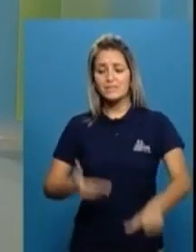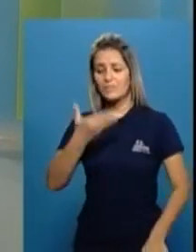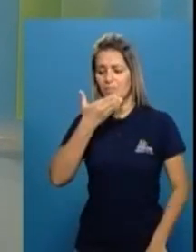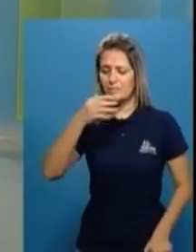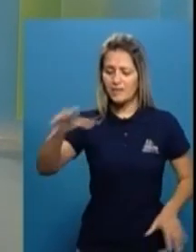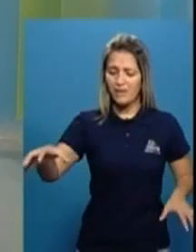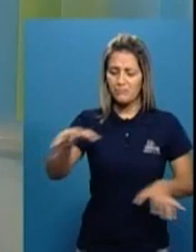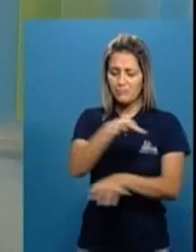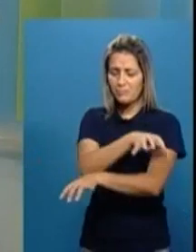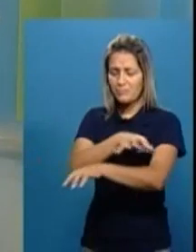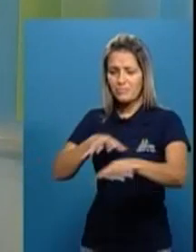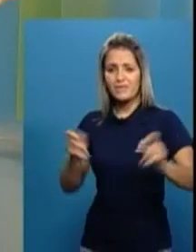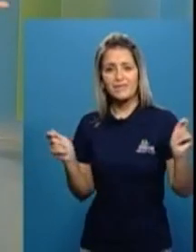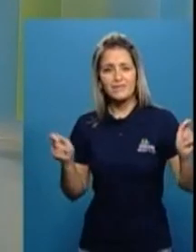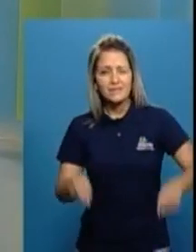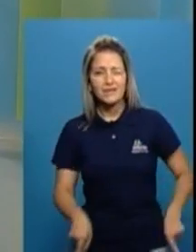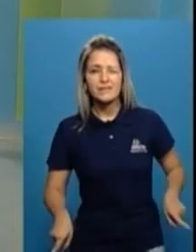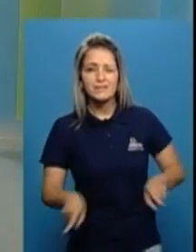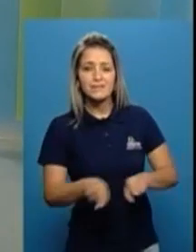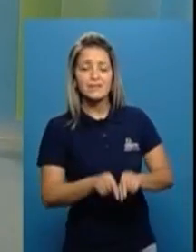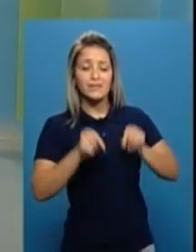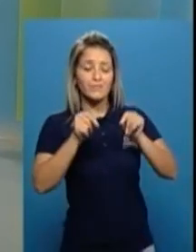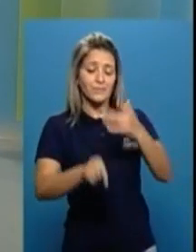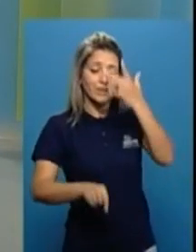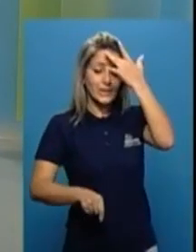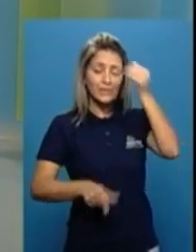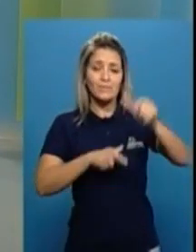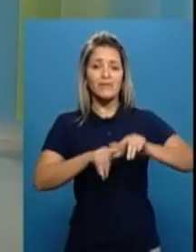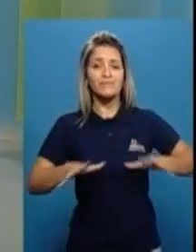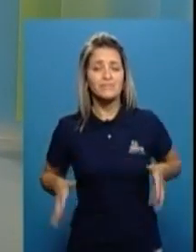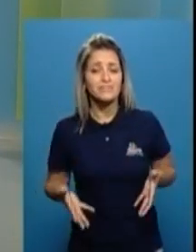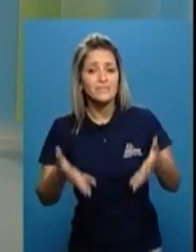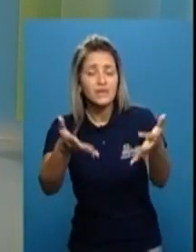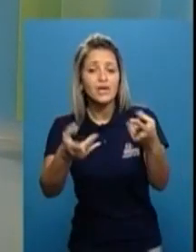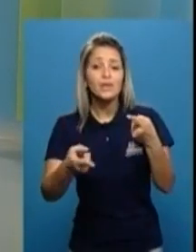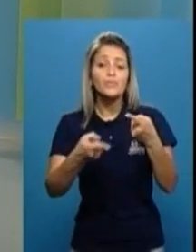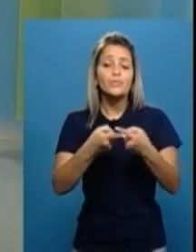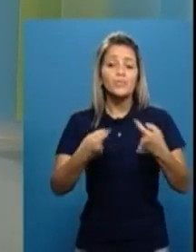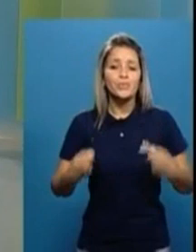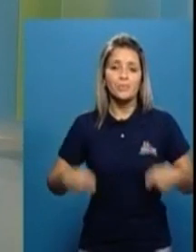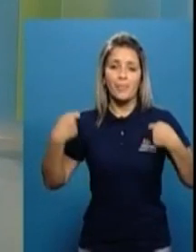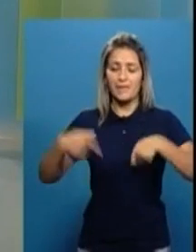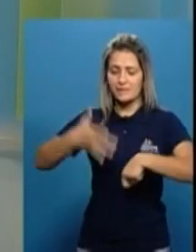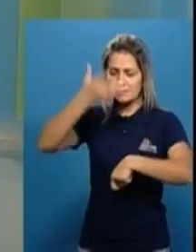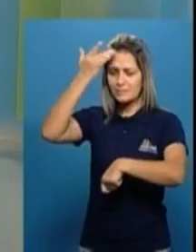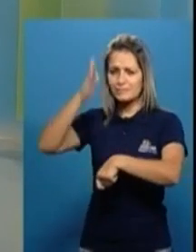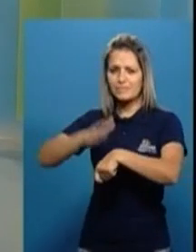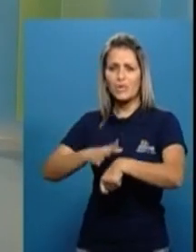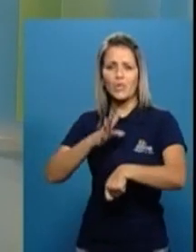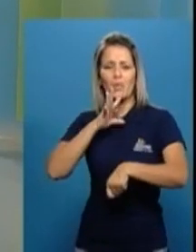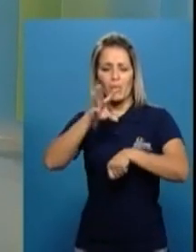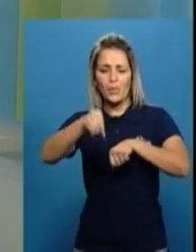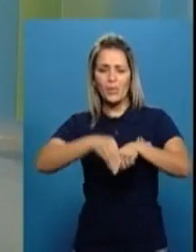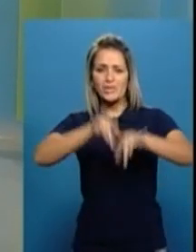Ele também tem um melhor nível de motivação das pessoas, porque ele exige uma mão de obras mais